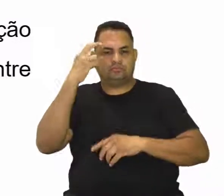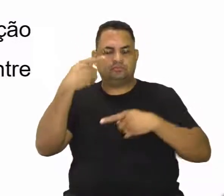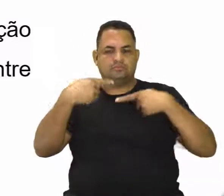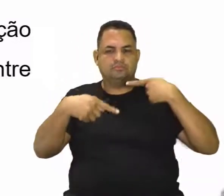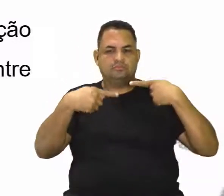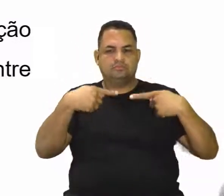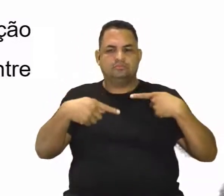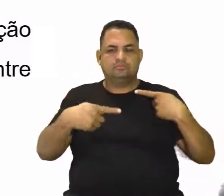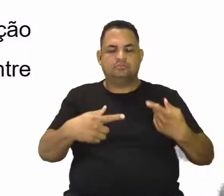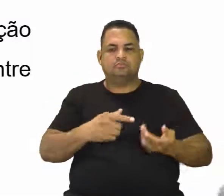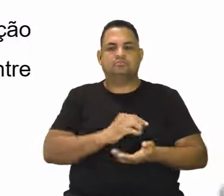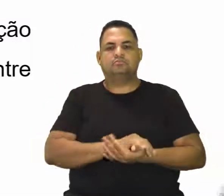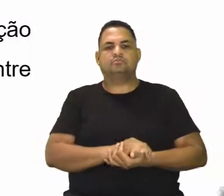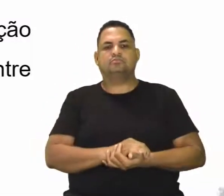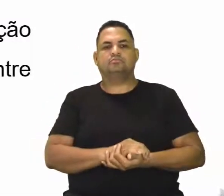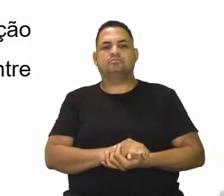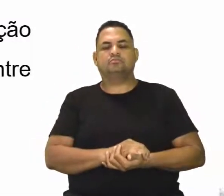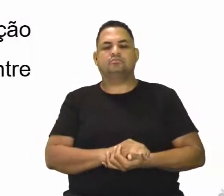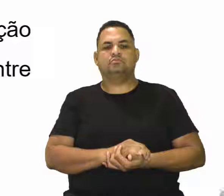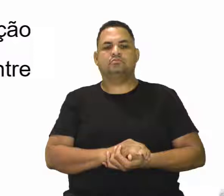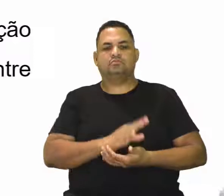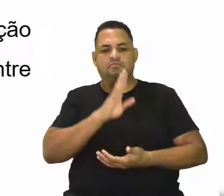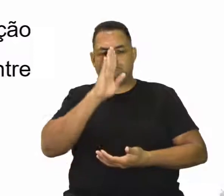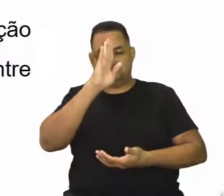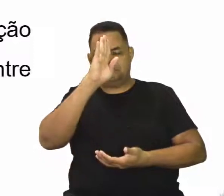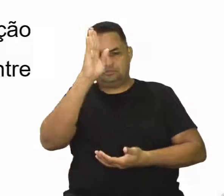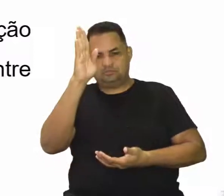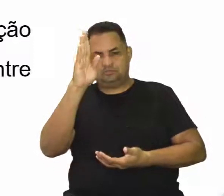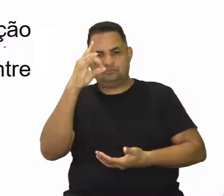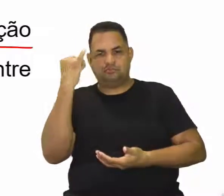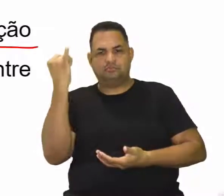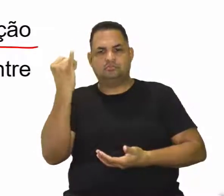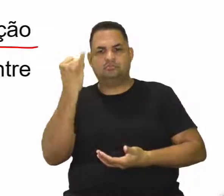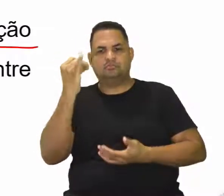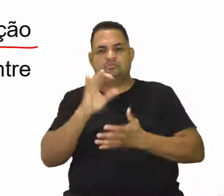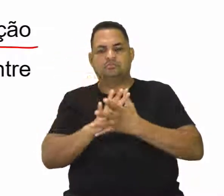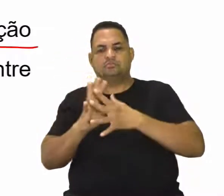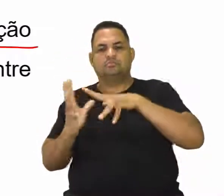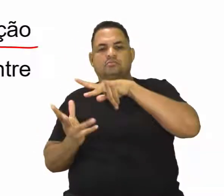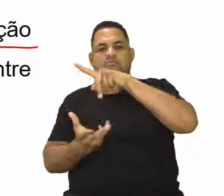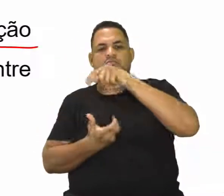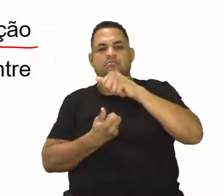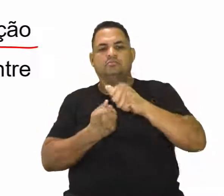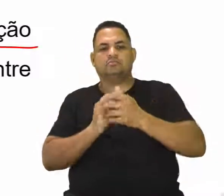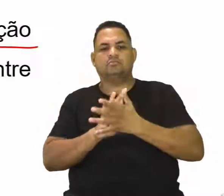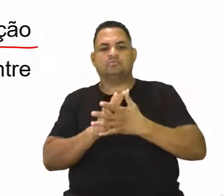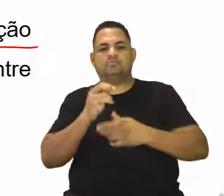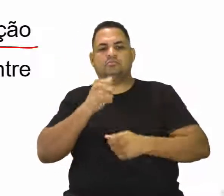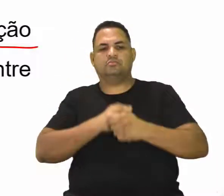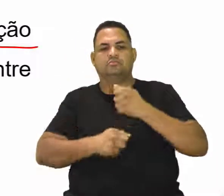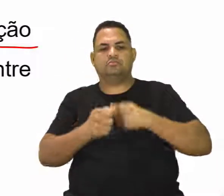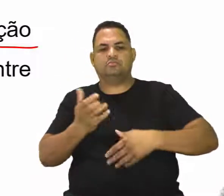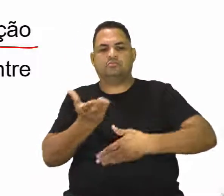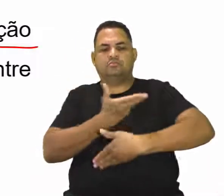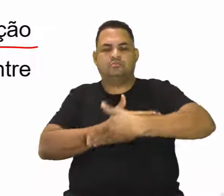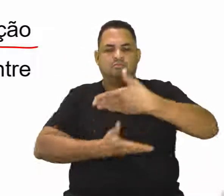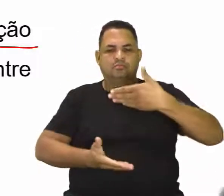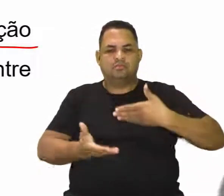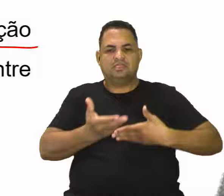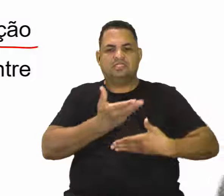até político. O principal destaque dado pela globalização está na